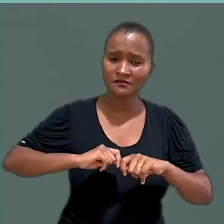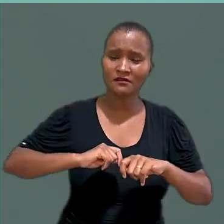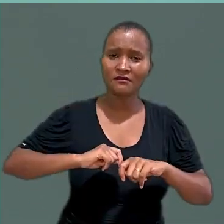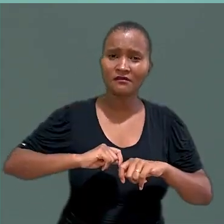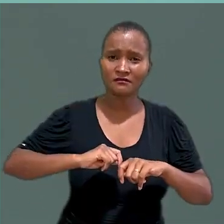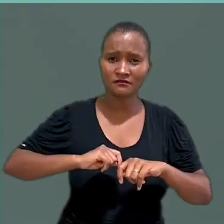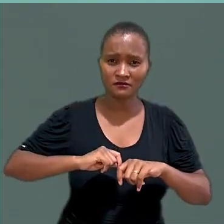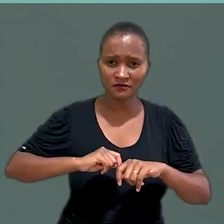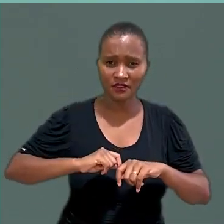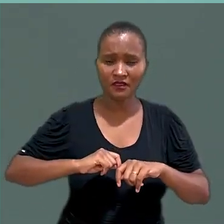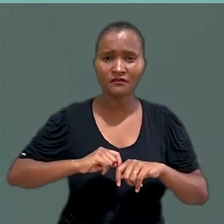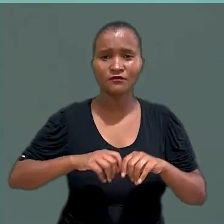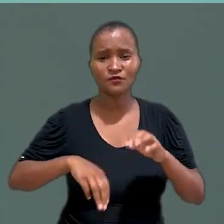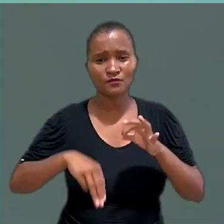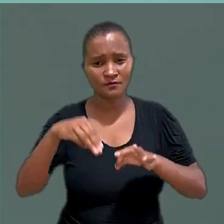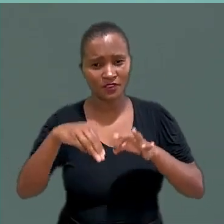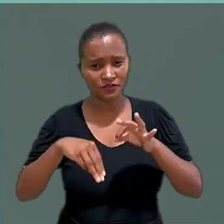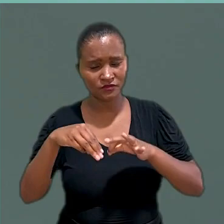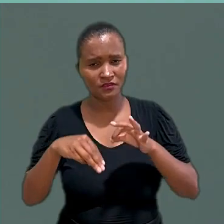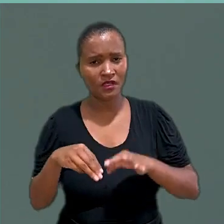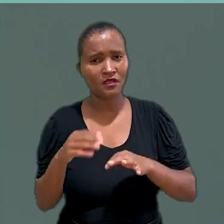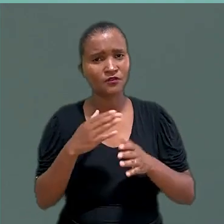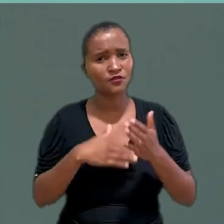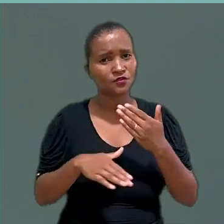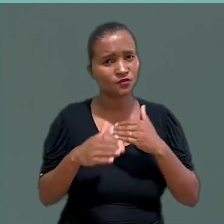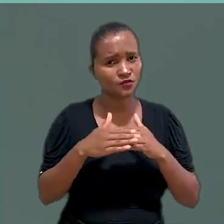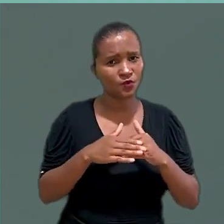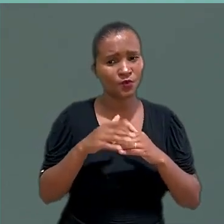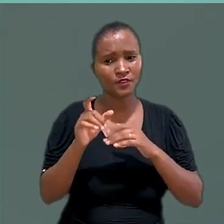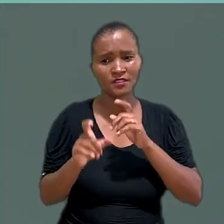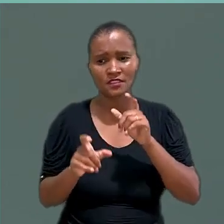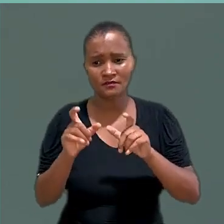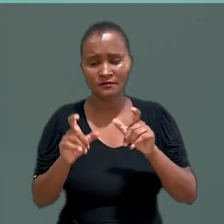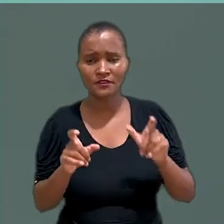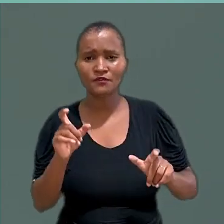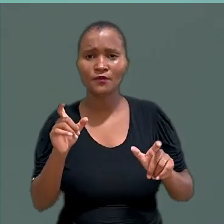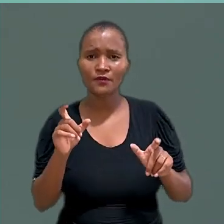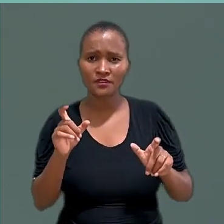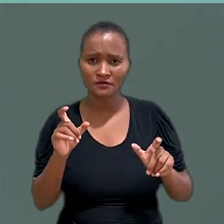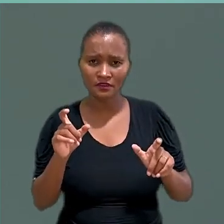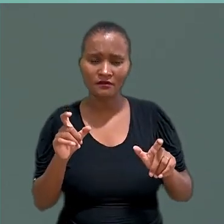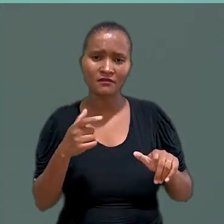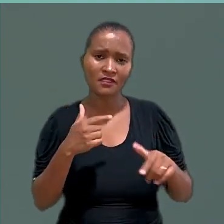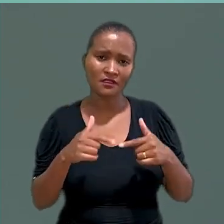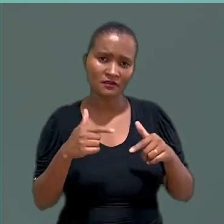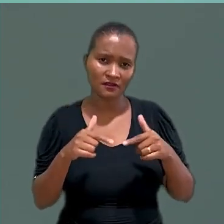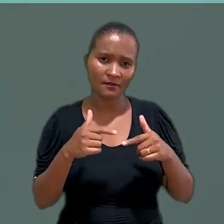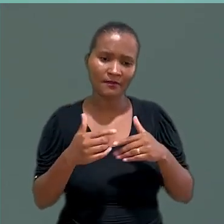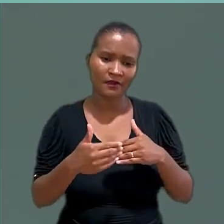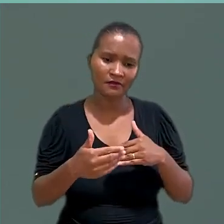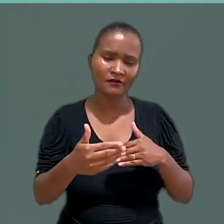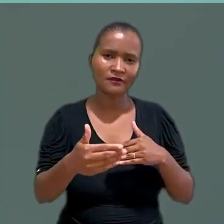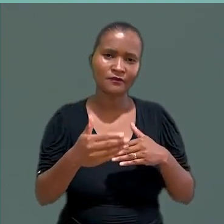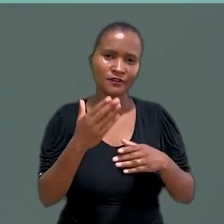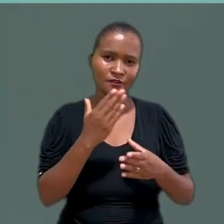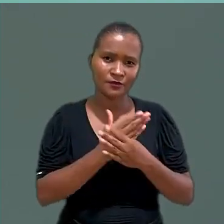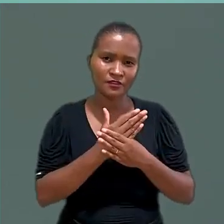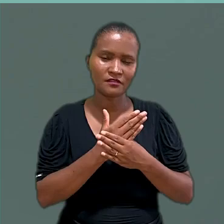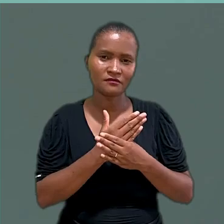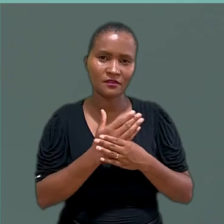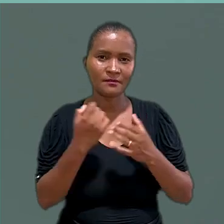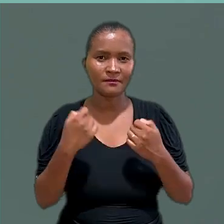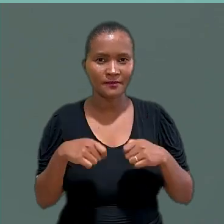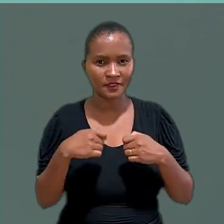capacitar, né, os magistrados, né, todas as pessoas que, de alguma forma, atuarão nesses processos.